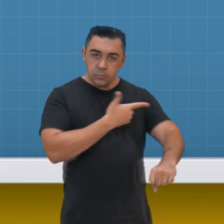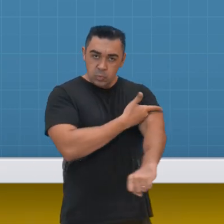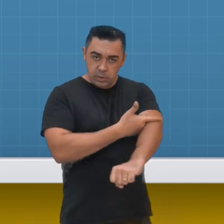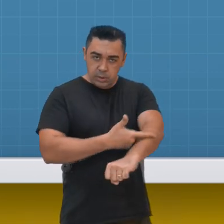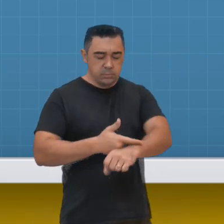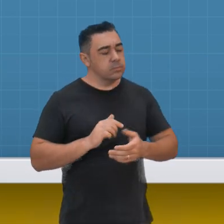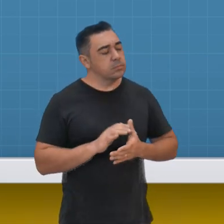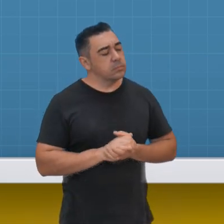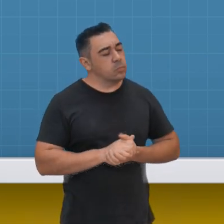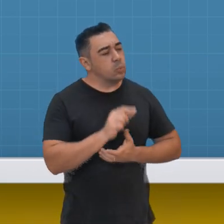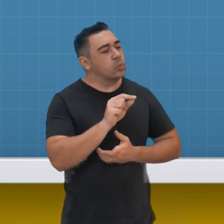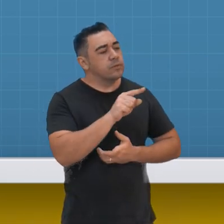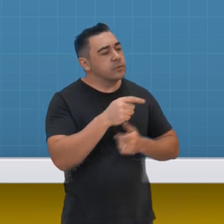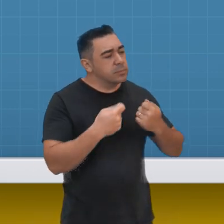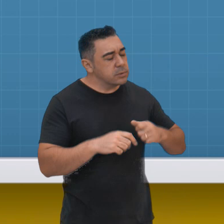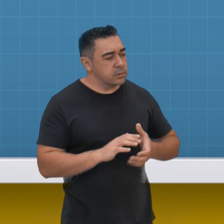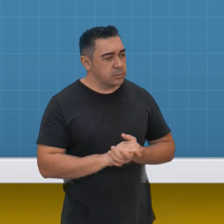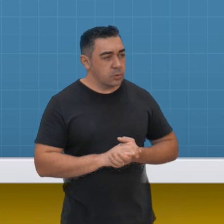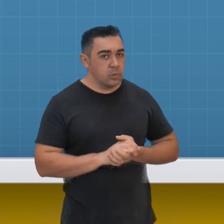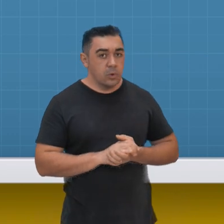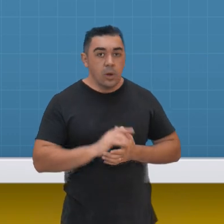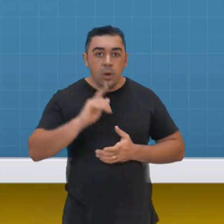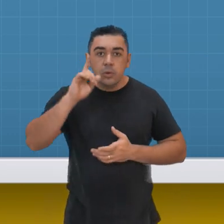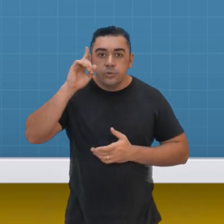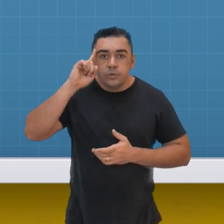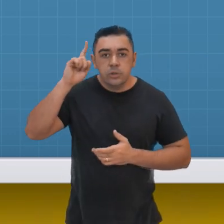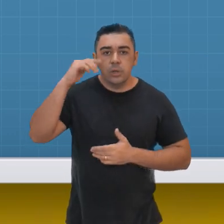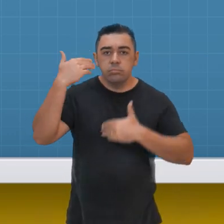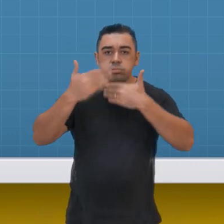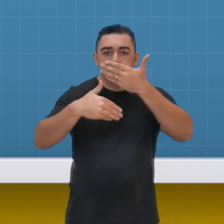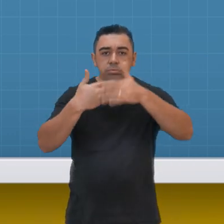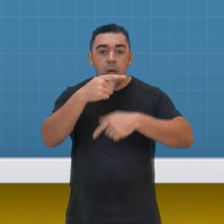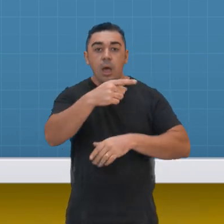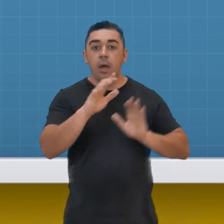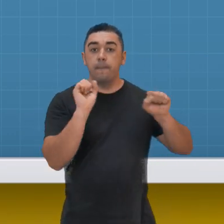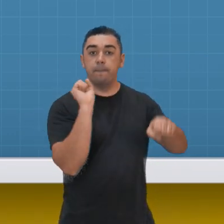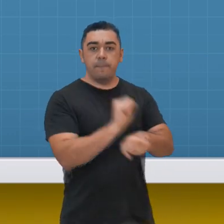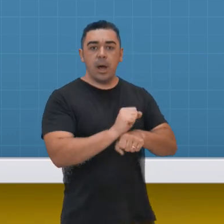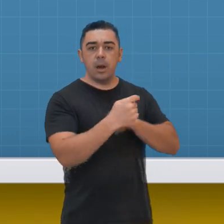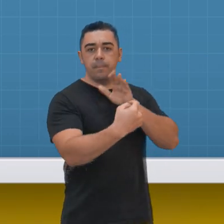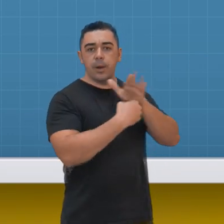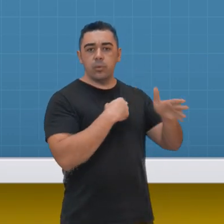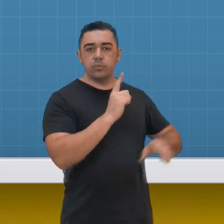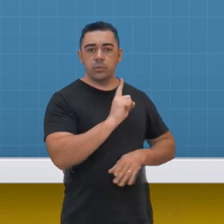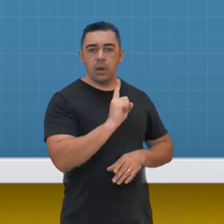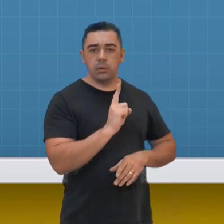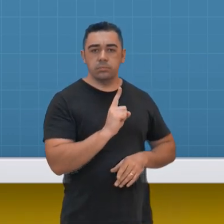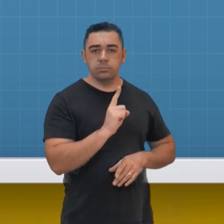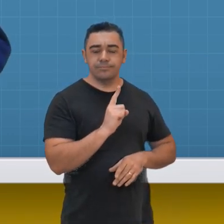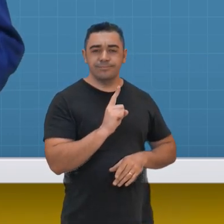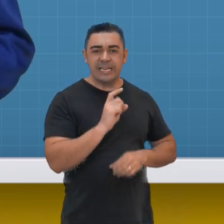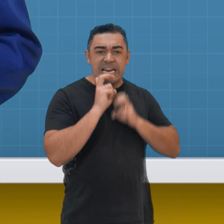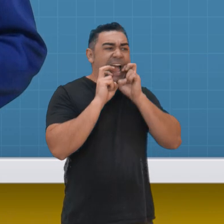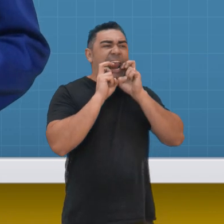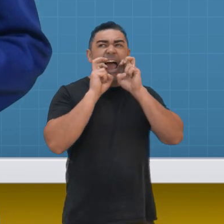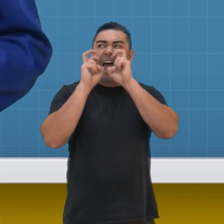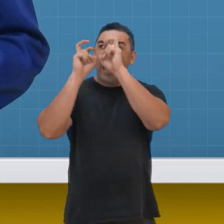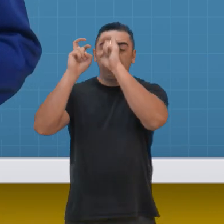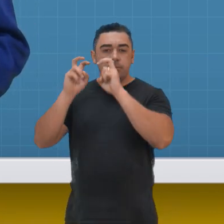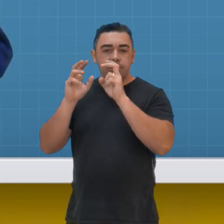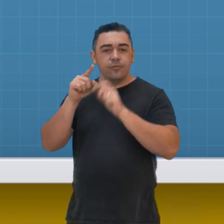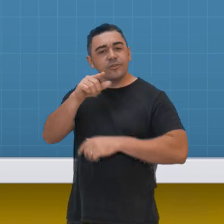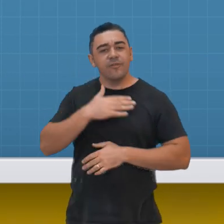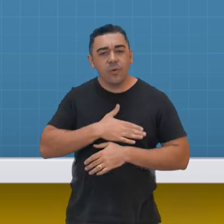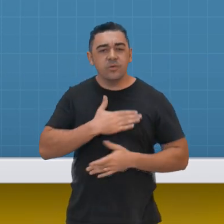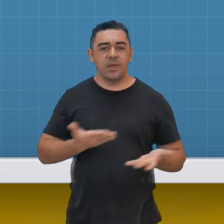que você precisa? O que é que você... Um dia a pessoa vai parar de gritar e você vai gostar mais daquele comportamento.